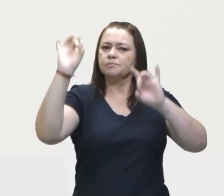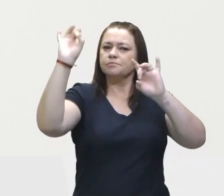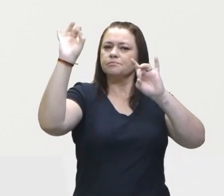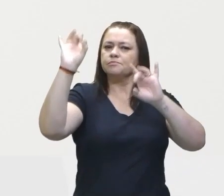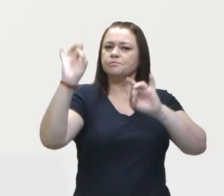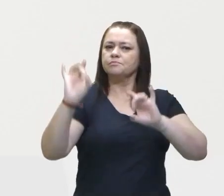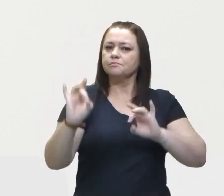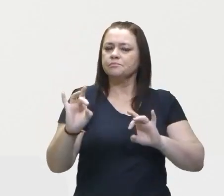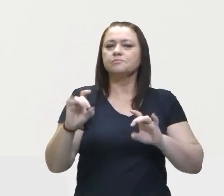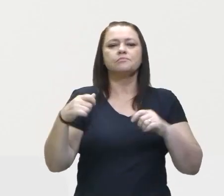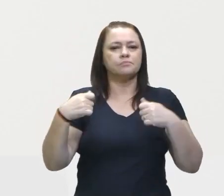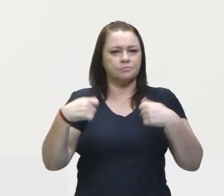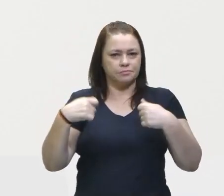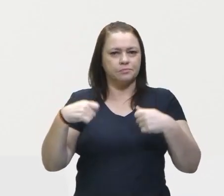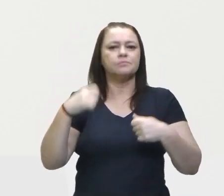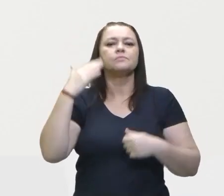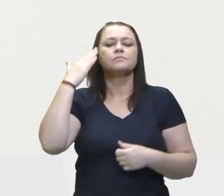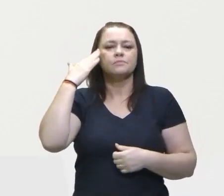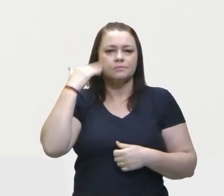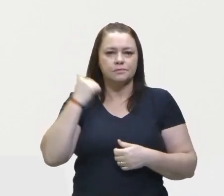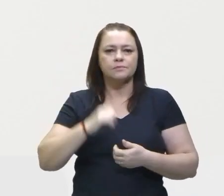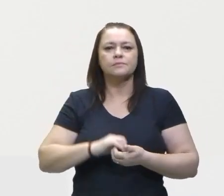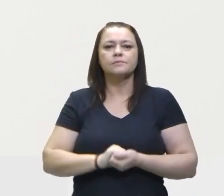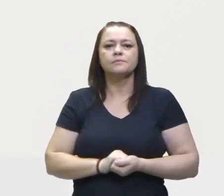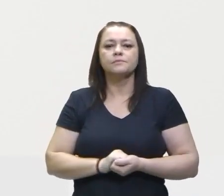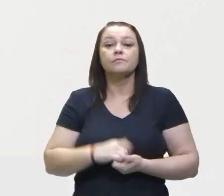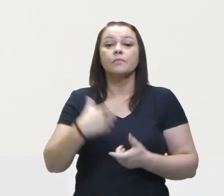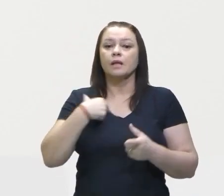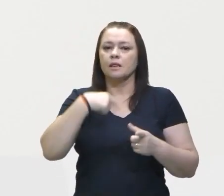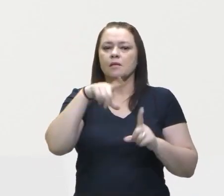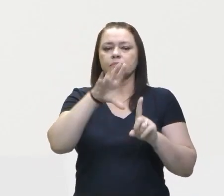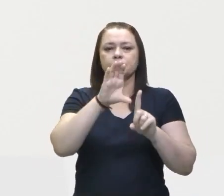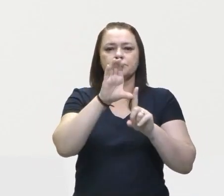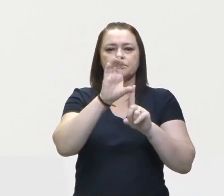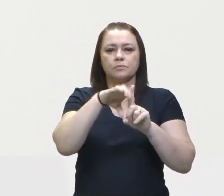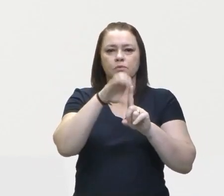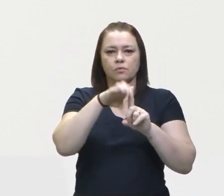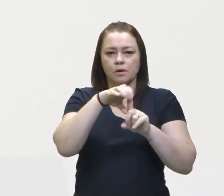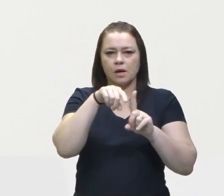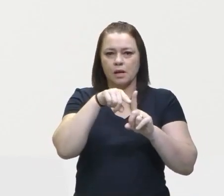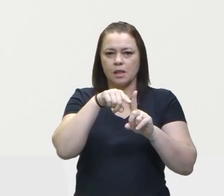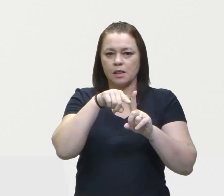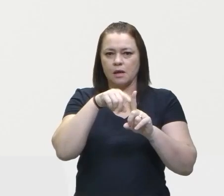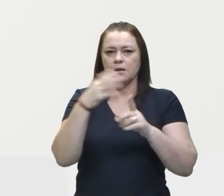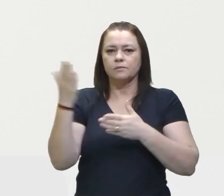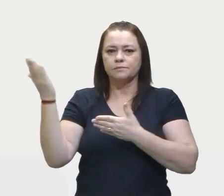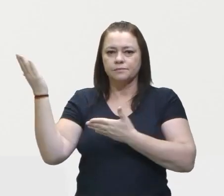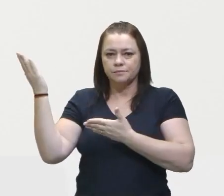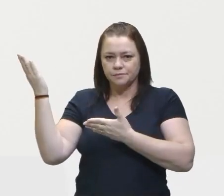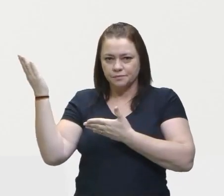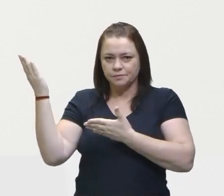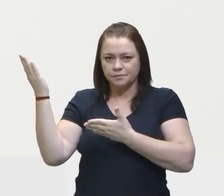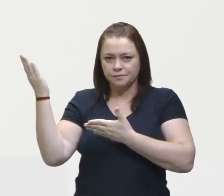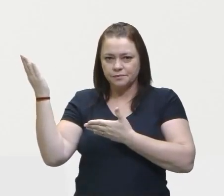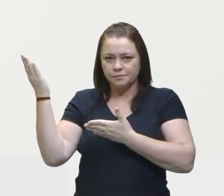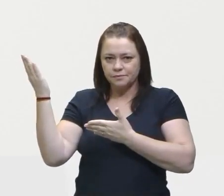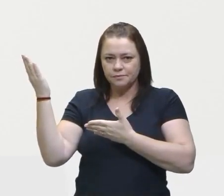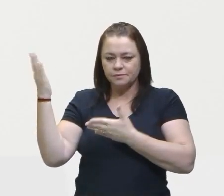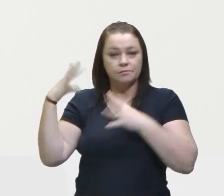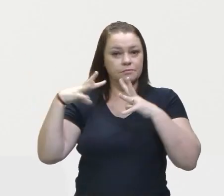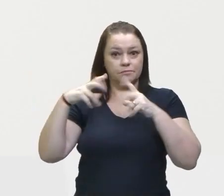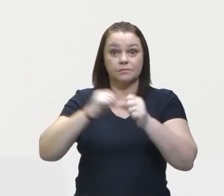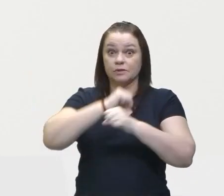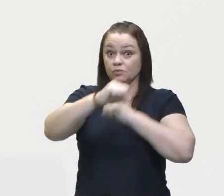Como vamos conhecer? Aqui nós temos, né, um calendário, todo um calendário, né, do